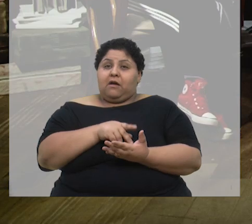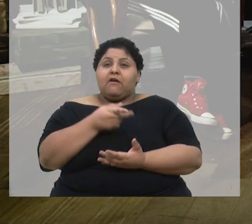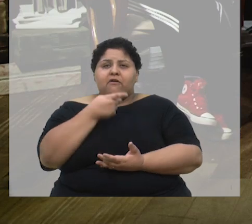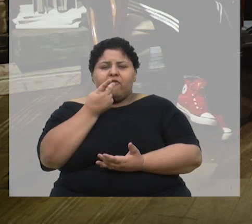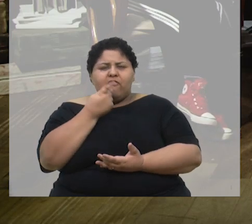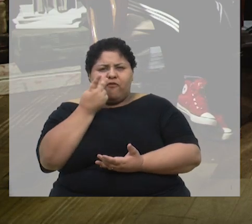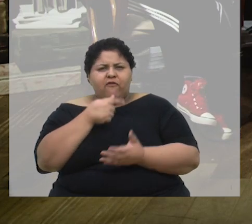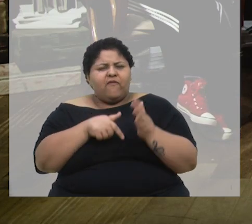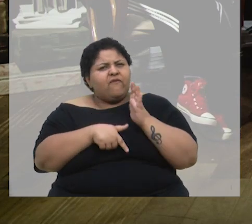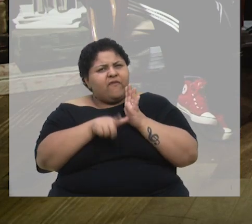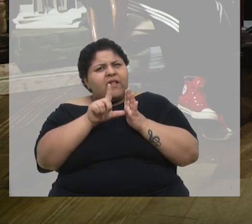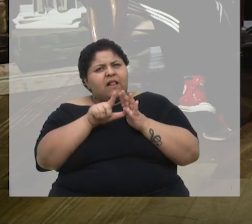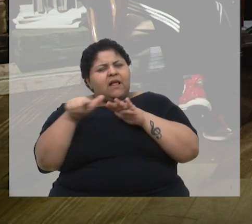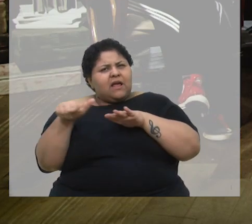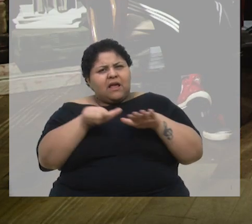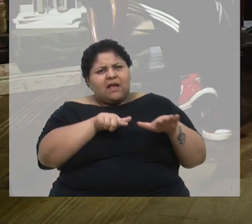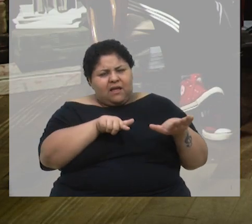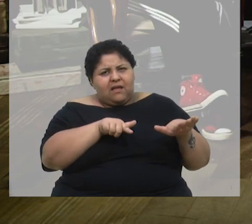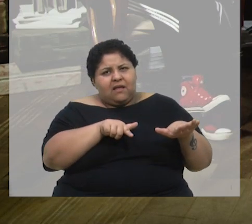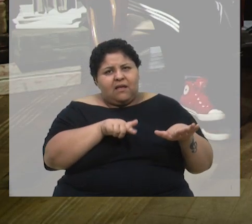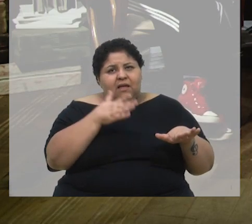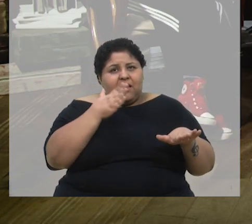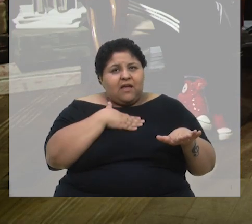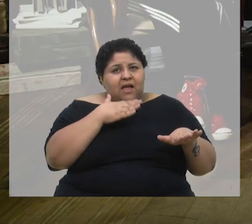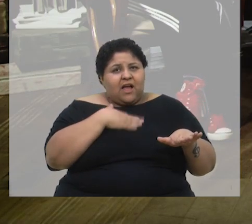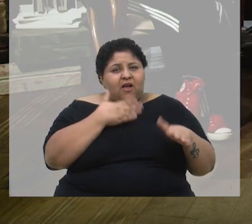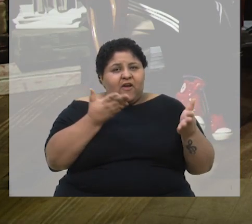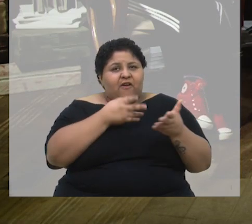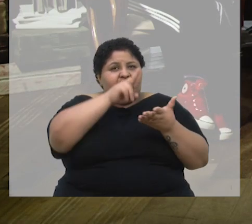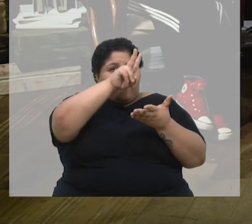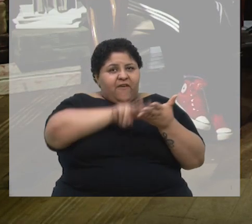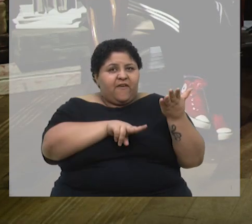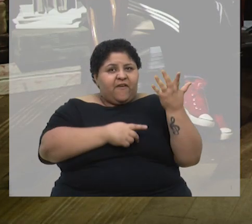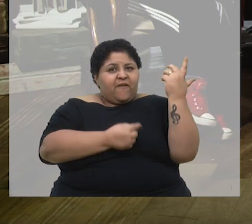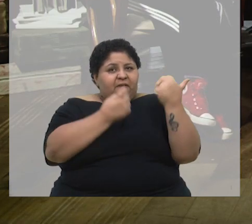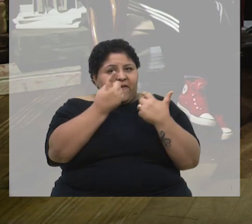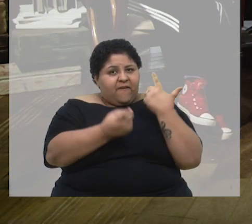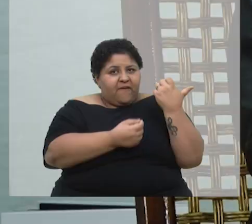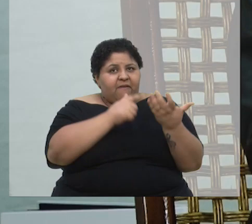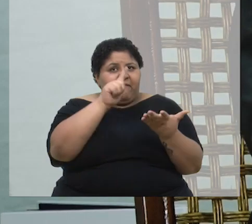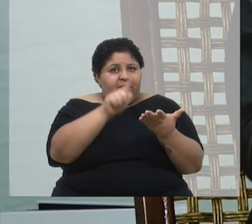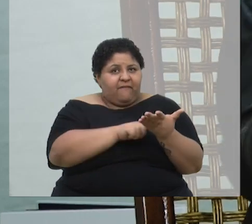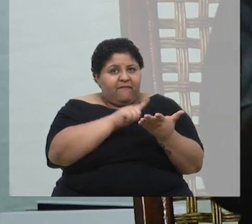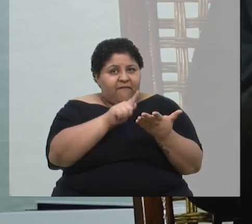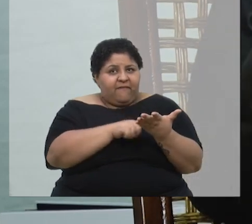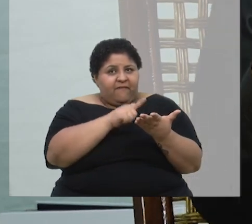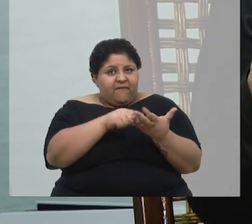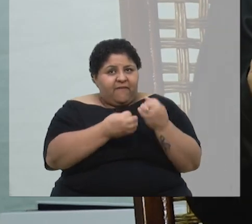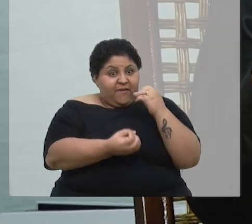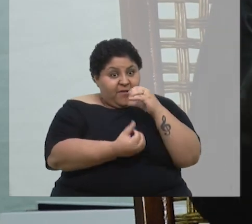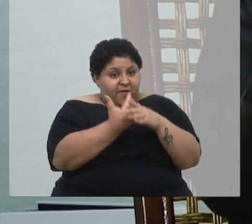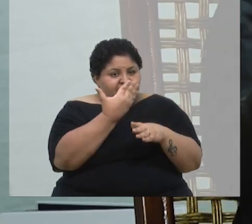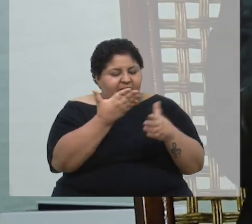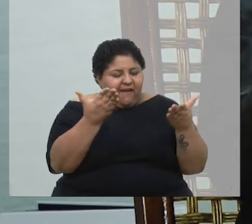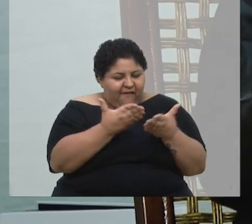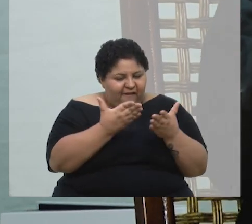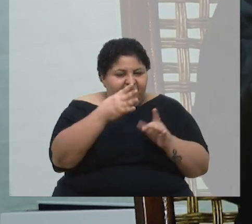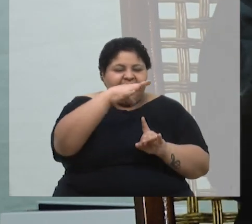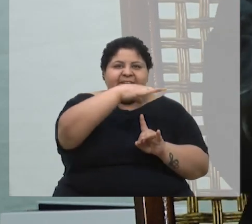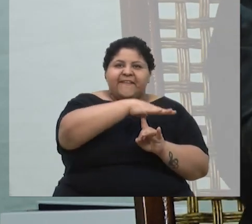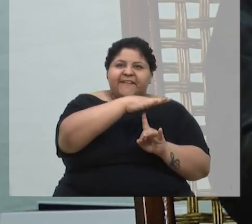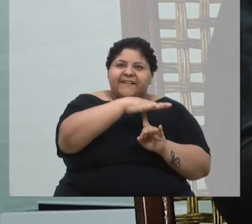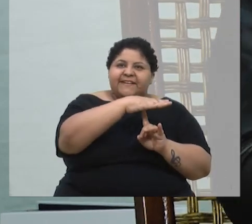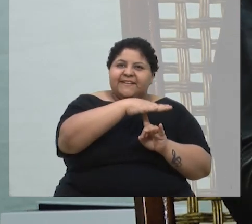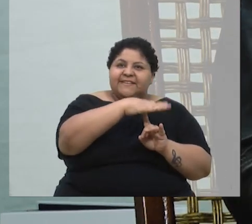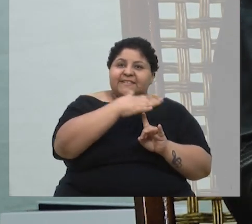Eu, na verdade, até comentei com a Aline também essa semana que estou lendo alguns dos livros que estão